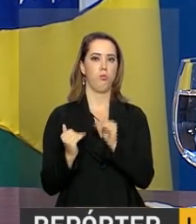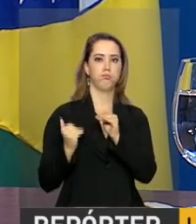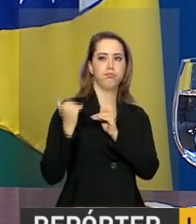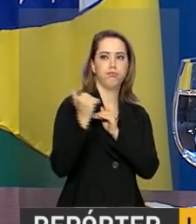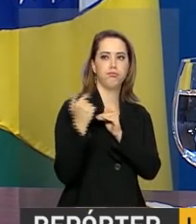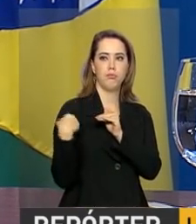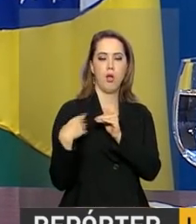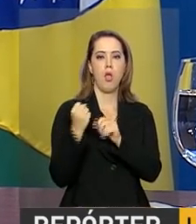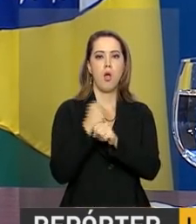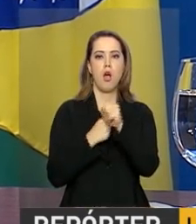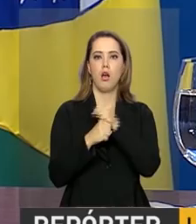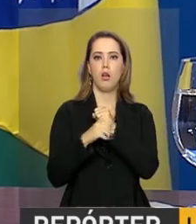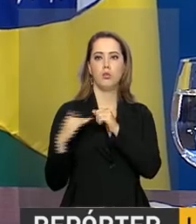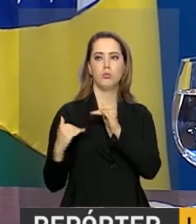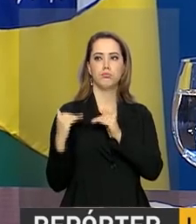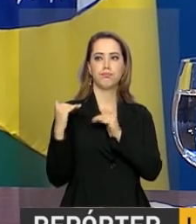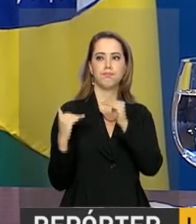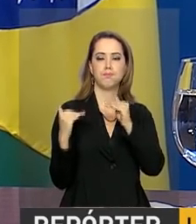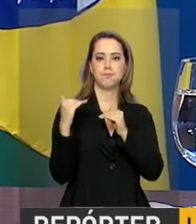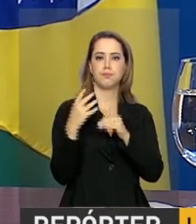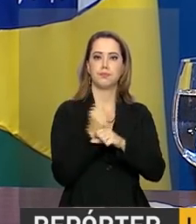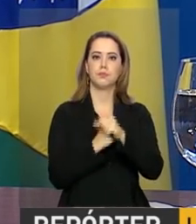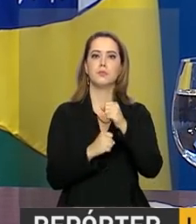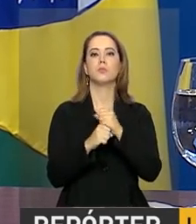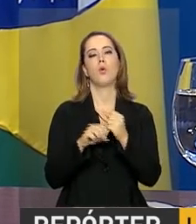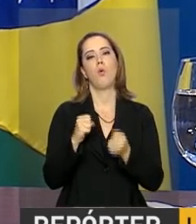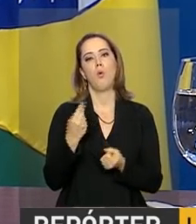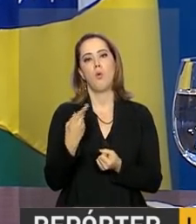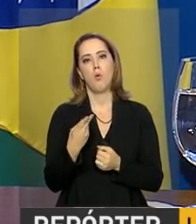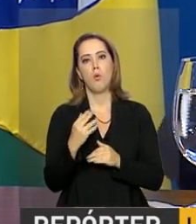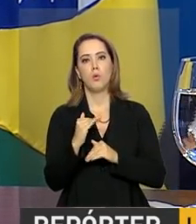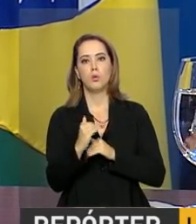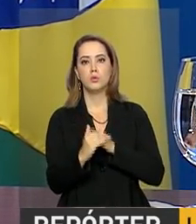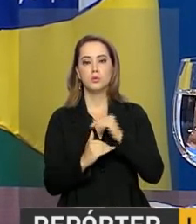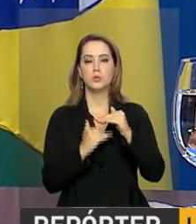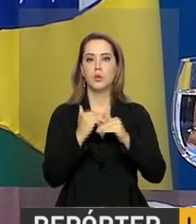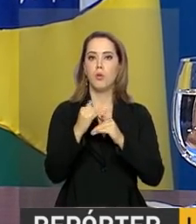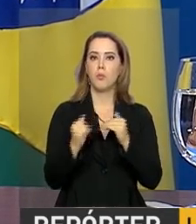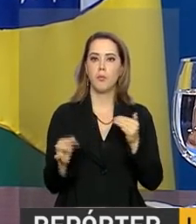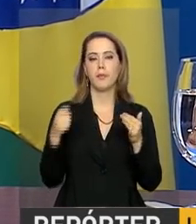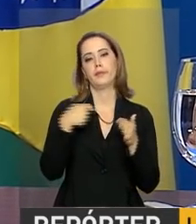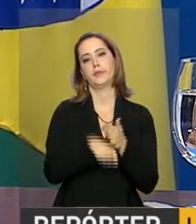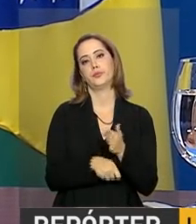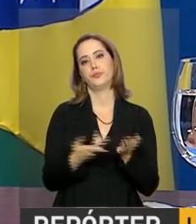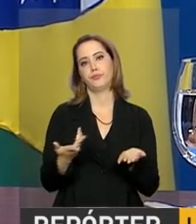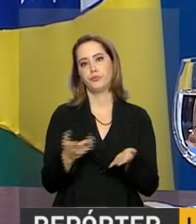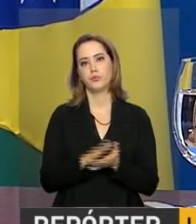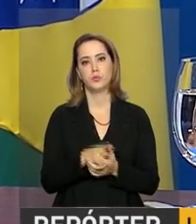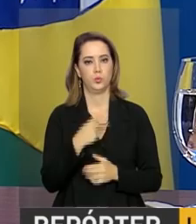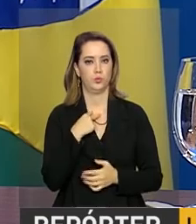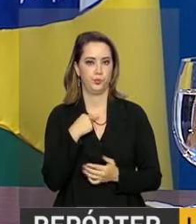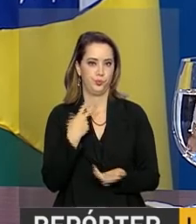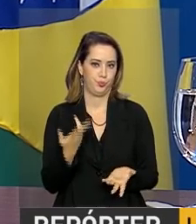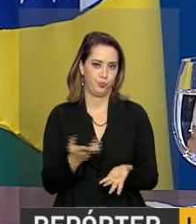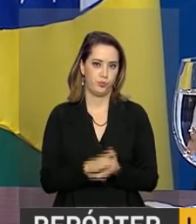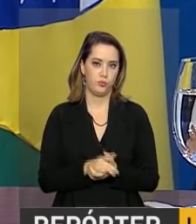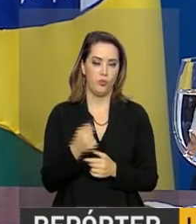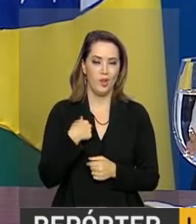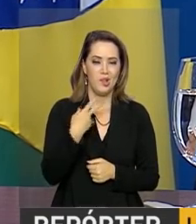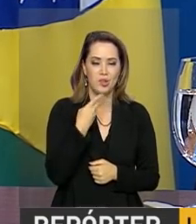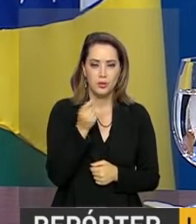anterior ou concessão ou ampliação de benefício de natureza tributária. O que eu estou dizendo é que